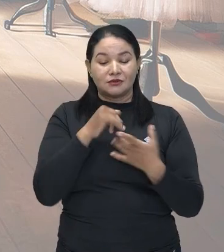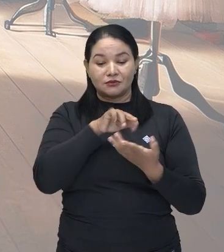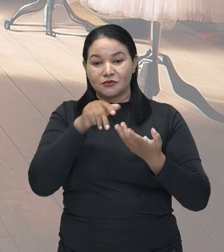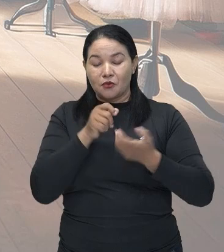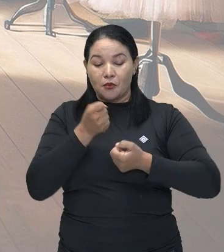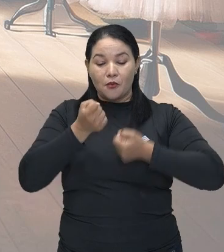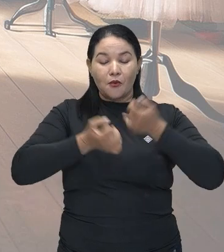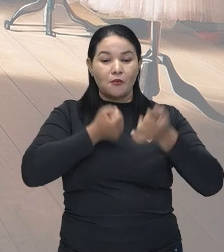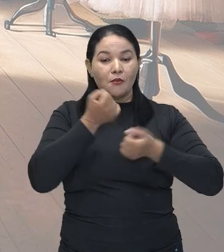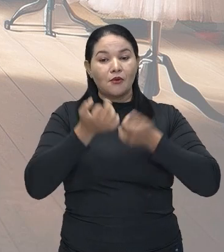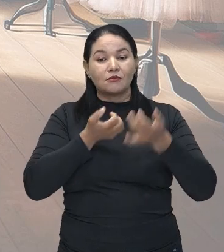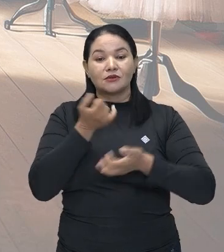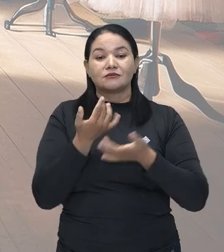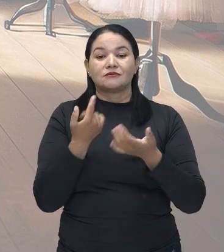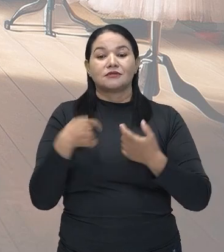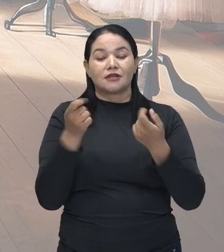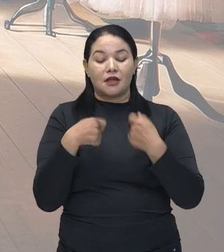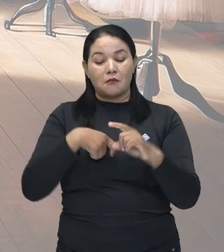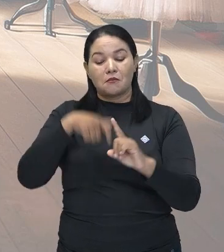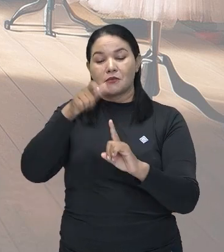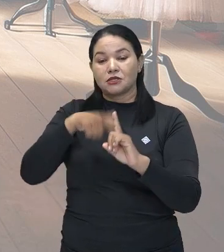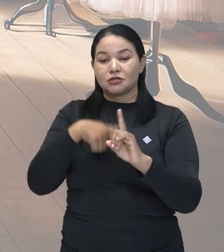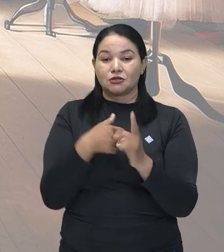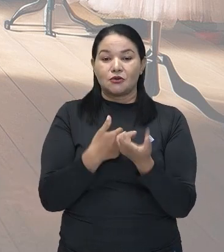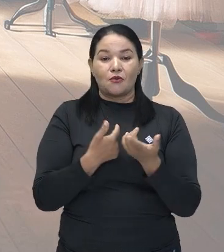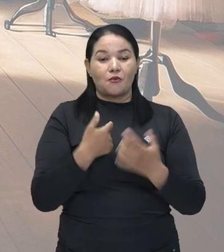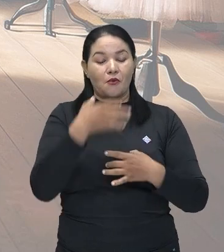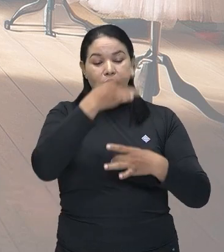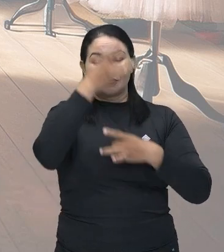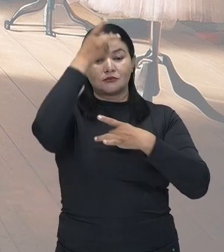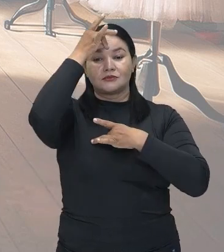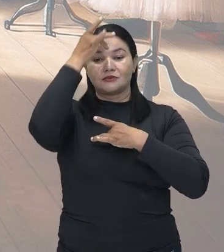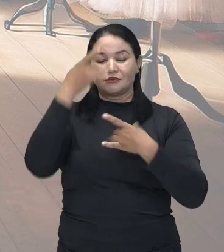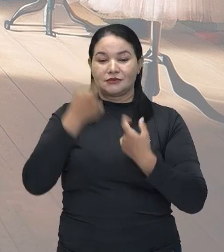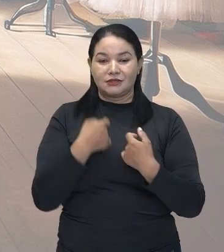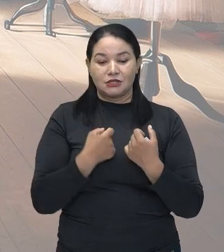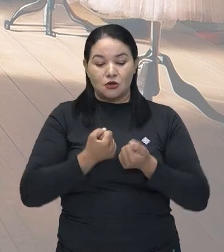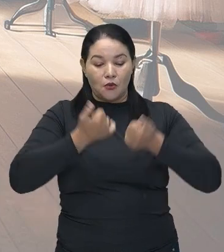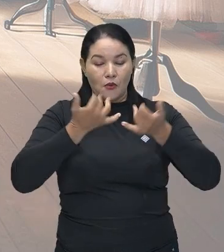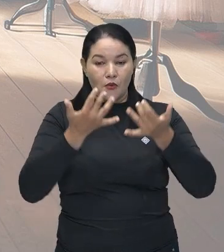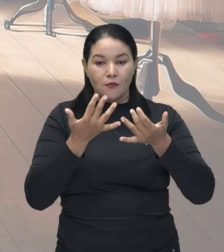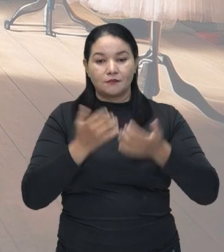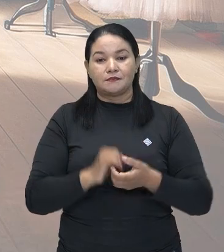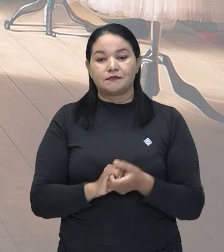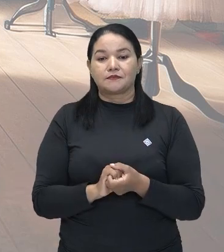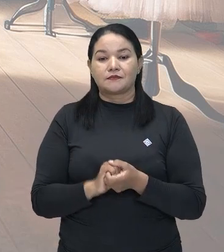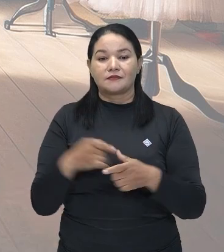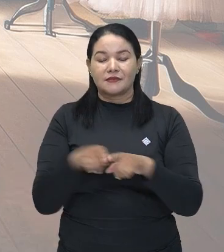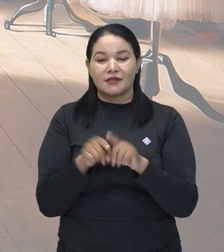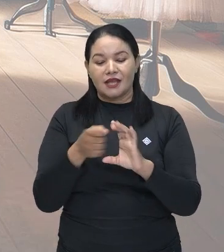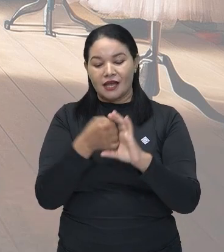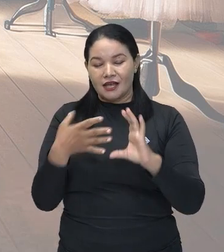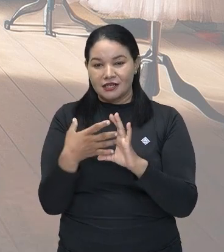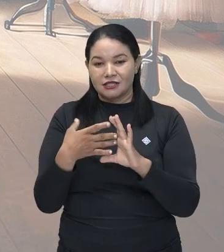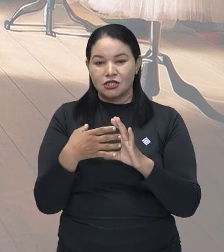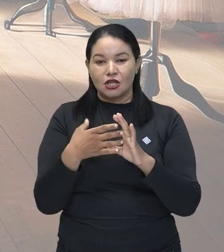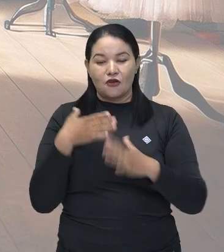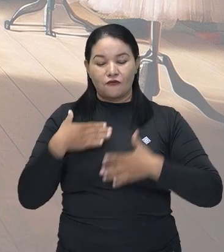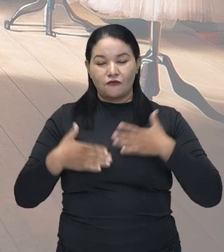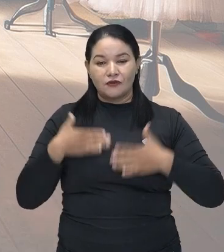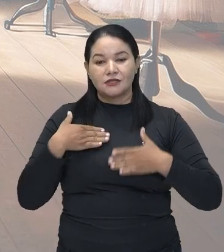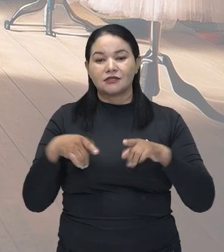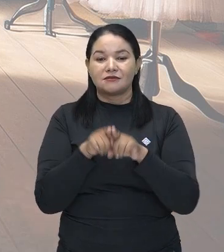esse personagem que ele está interpretando. O figurino ele vai trazer as características não só físicas, mas também